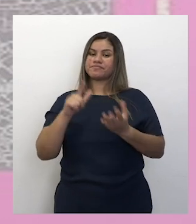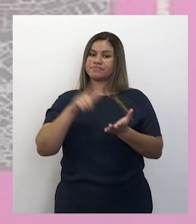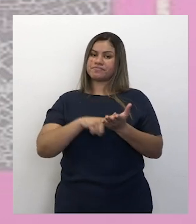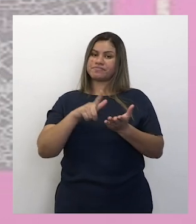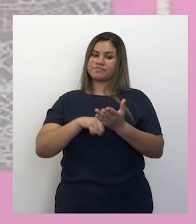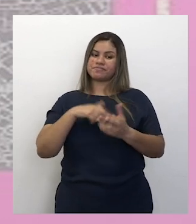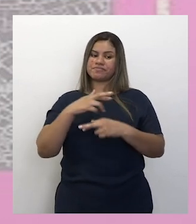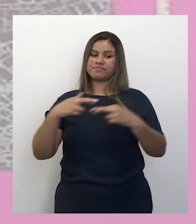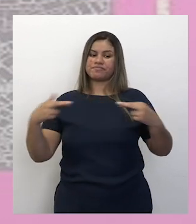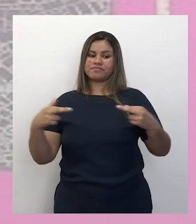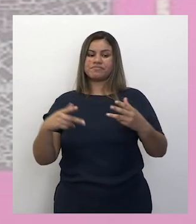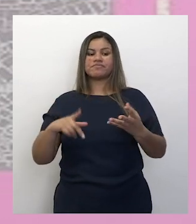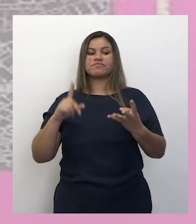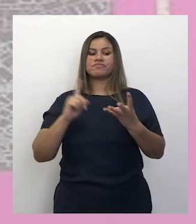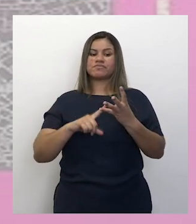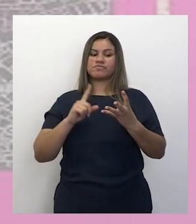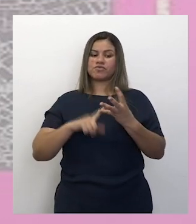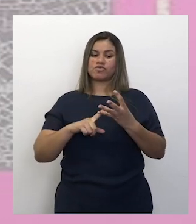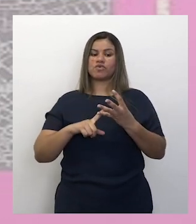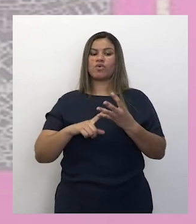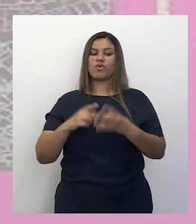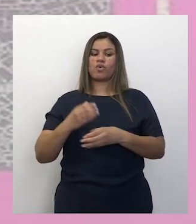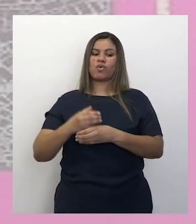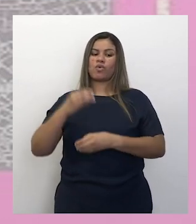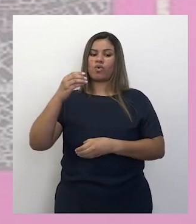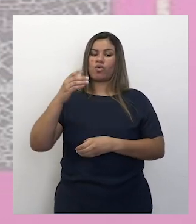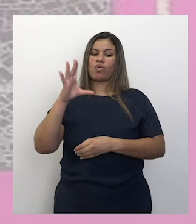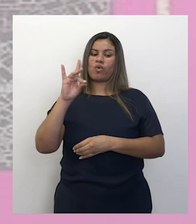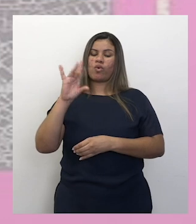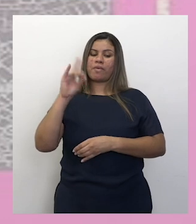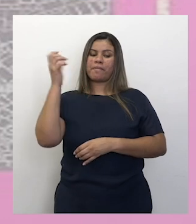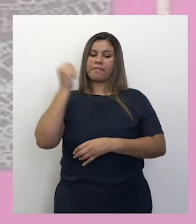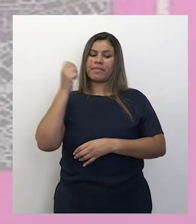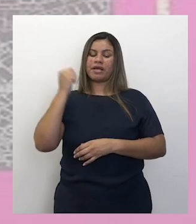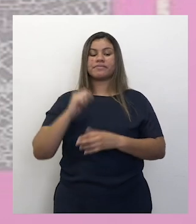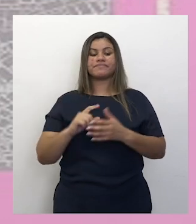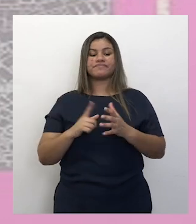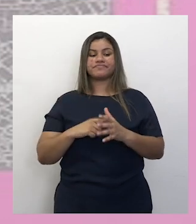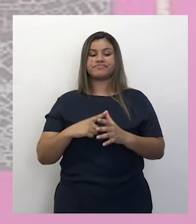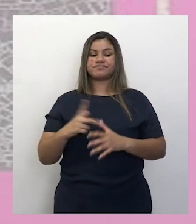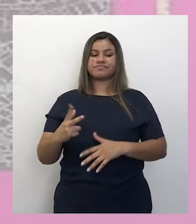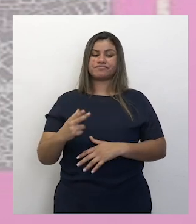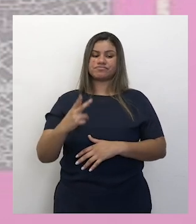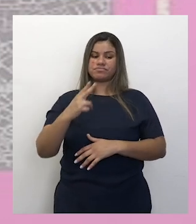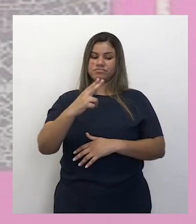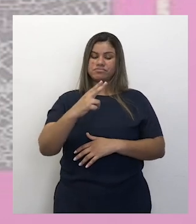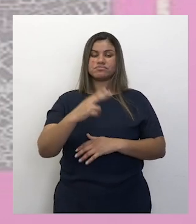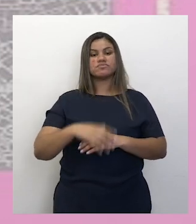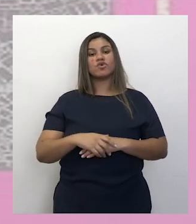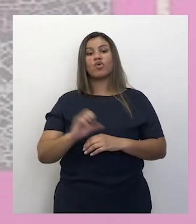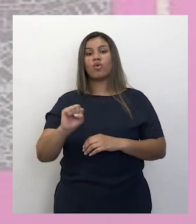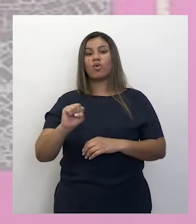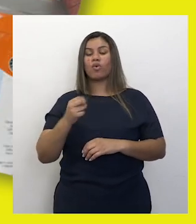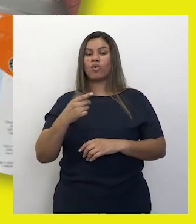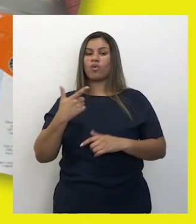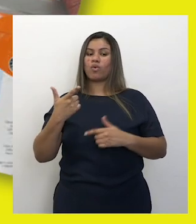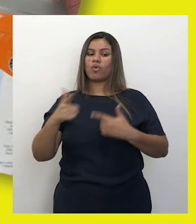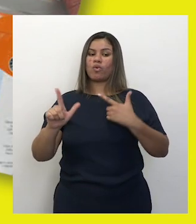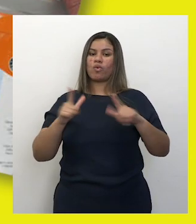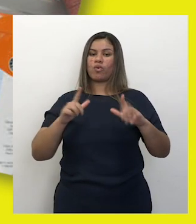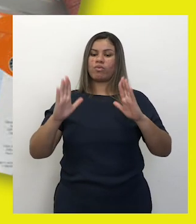cola branca, tesoura, 60 centímetros de fita de cetim fina ou outras que vocês tiverem em